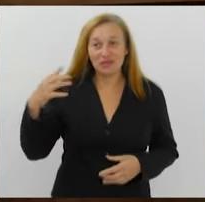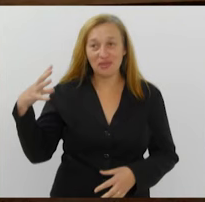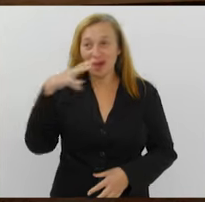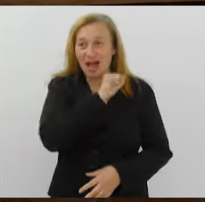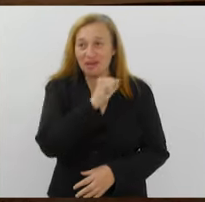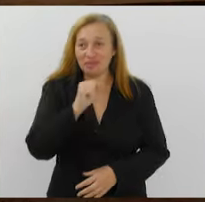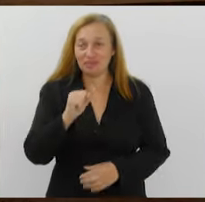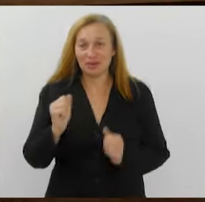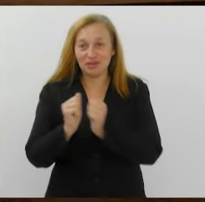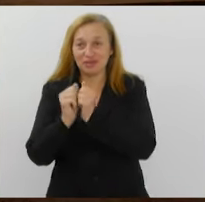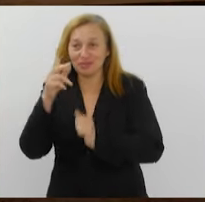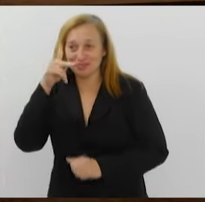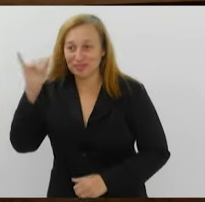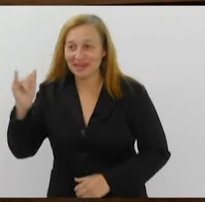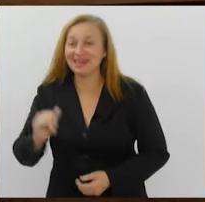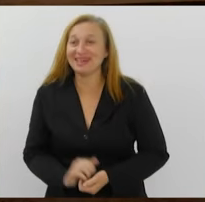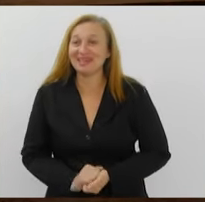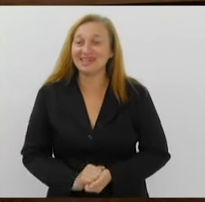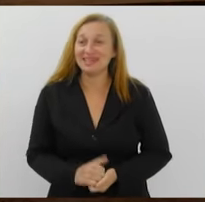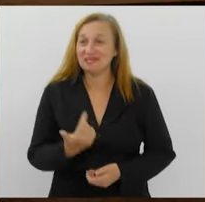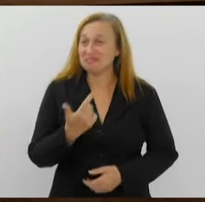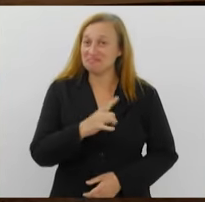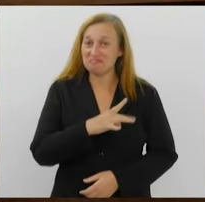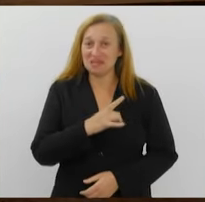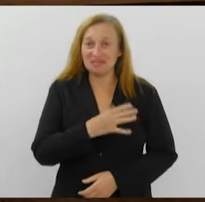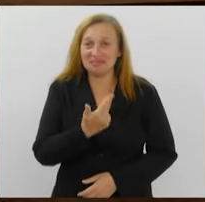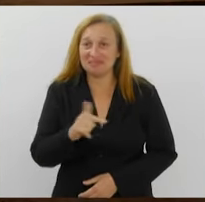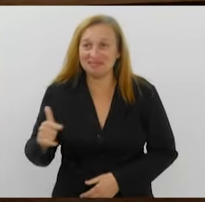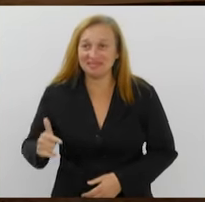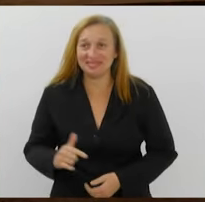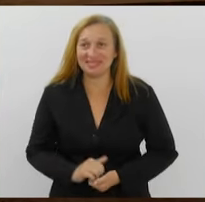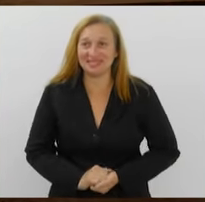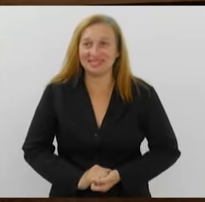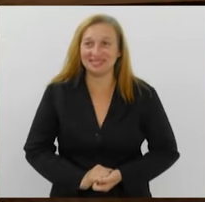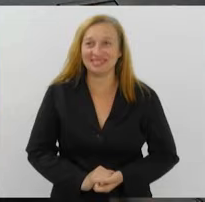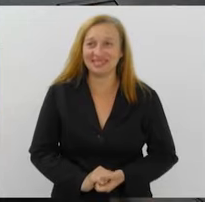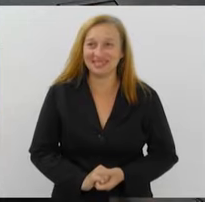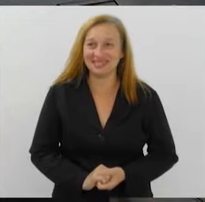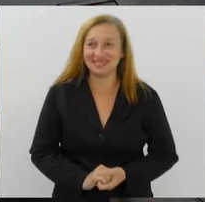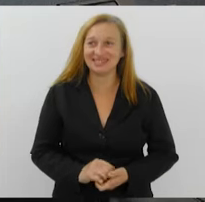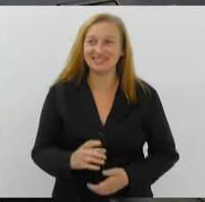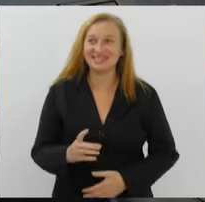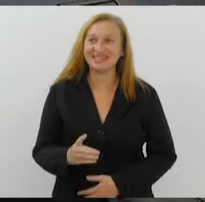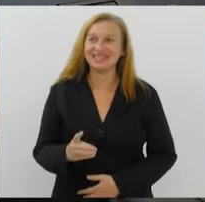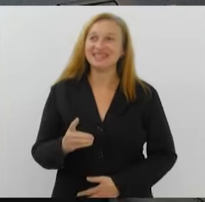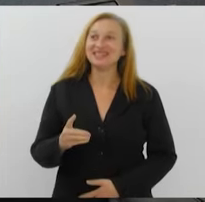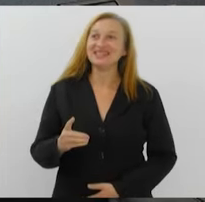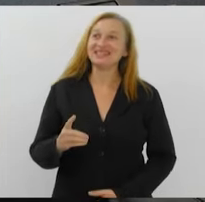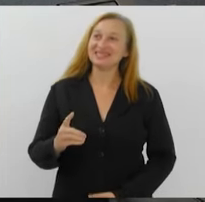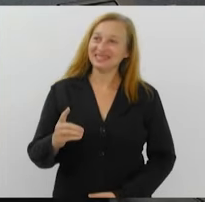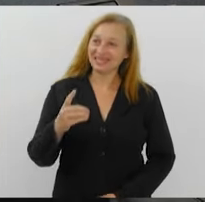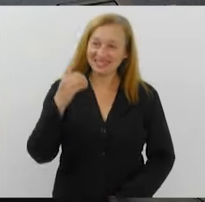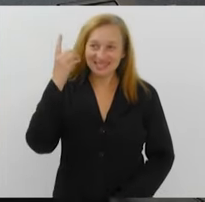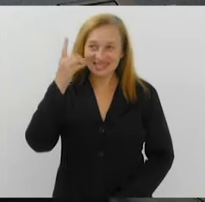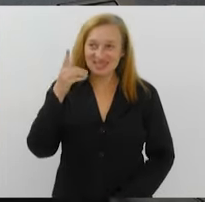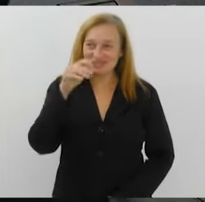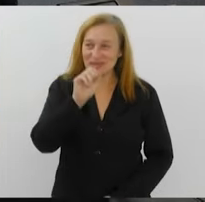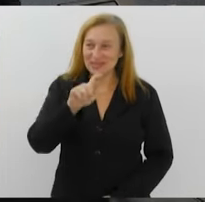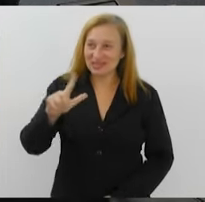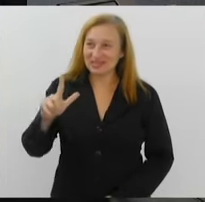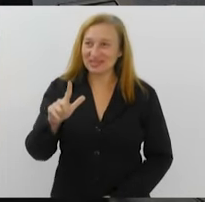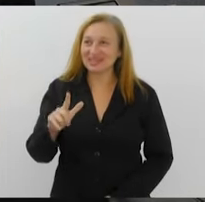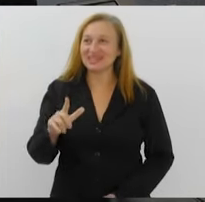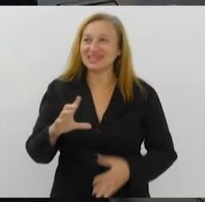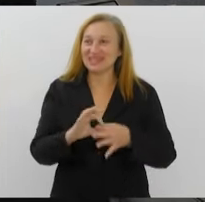senhor. Então, já não tenho mais medo nenhum. Deputado Pobel, abusando de Vossa Excelência. Abusando, sei que Vossa Excelência vai conceder uma